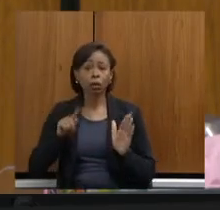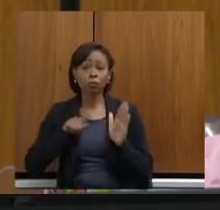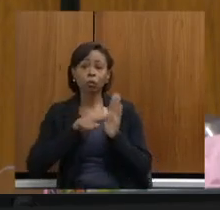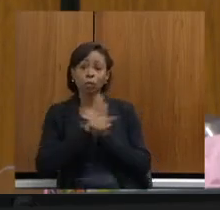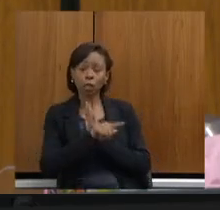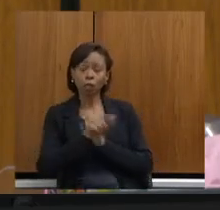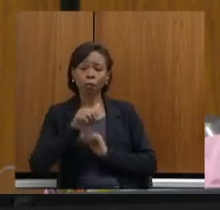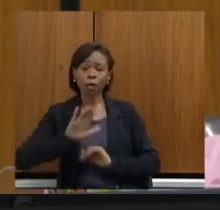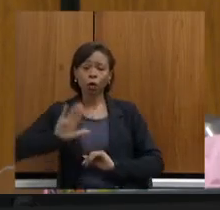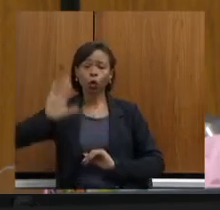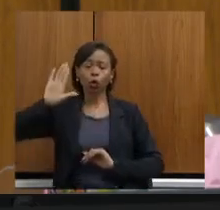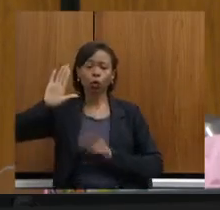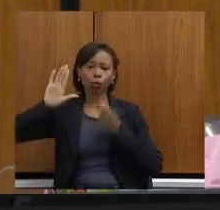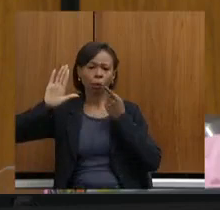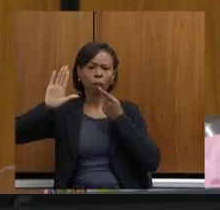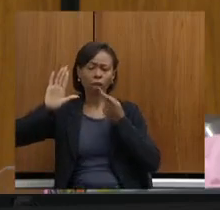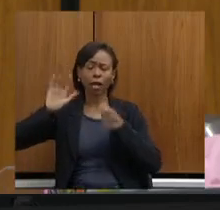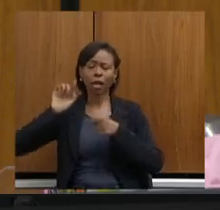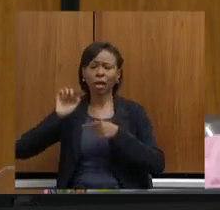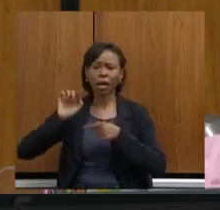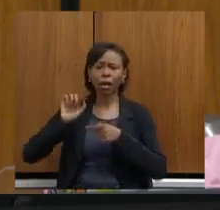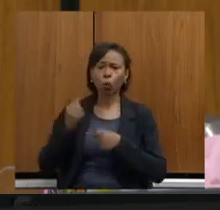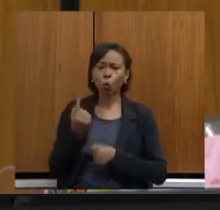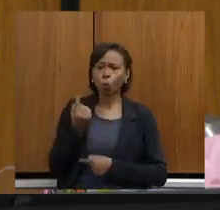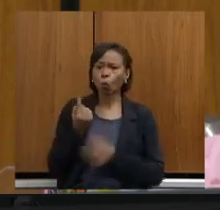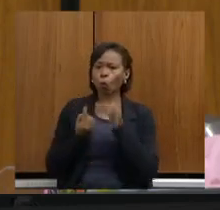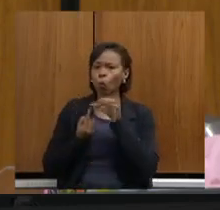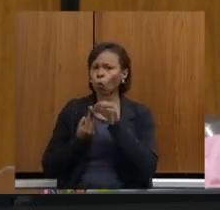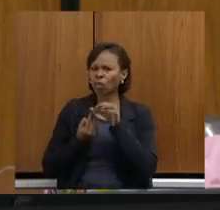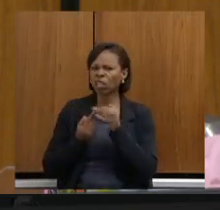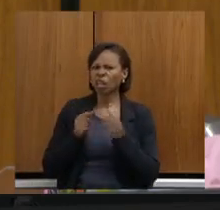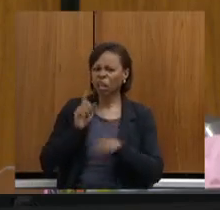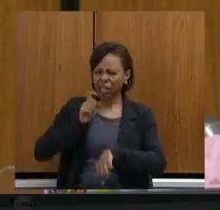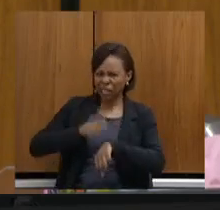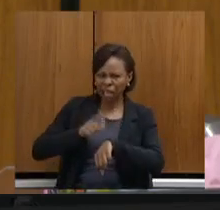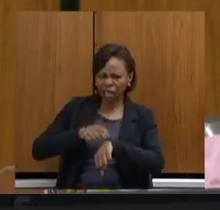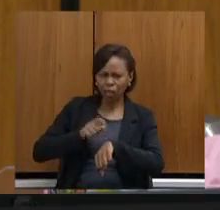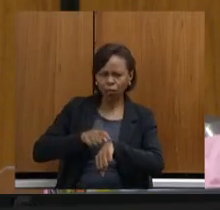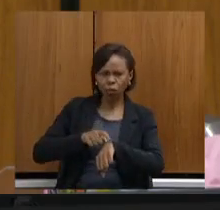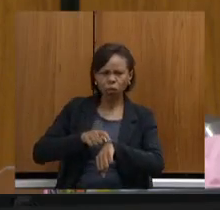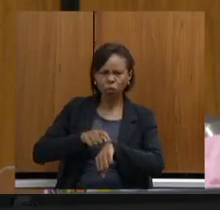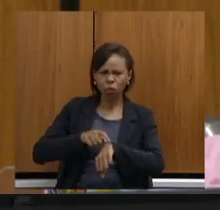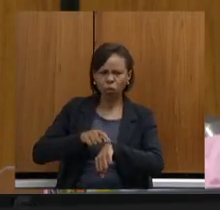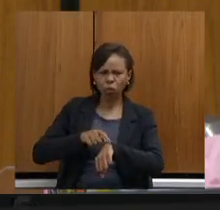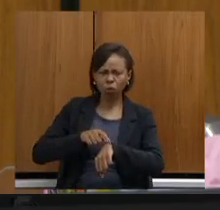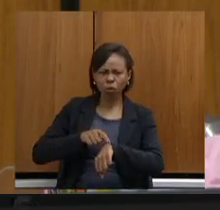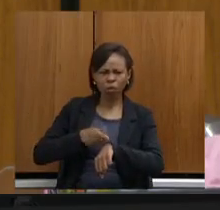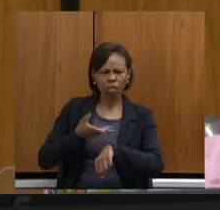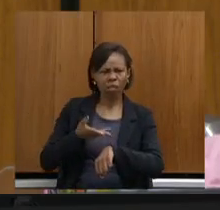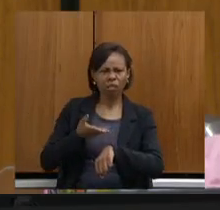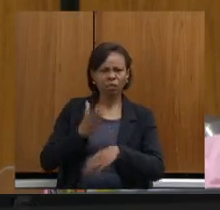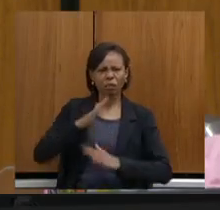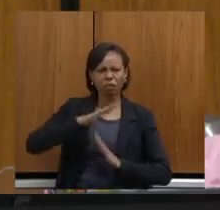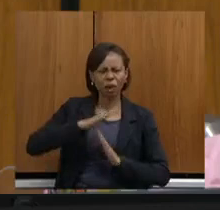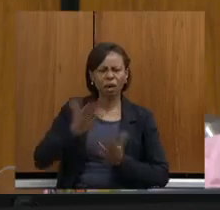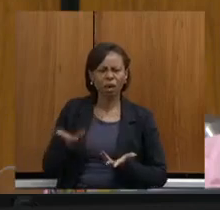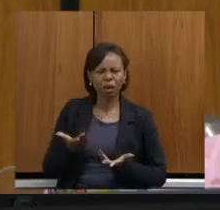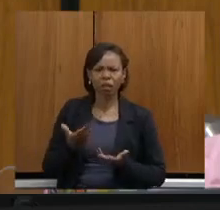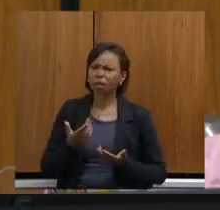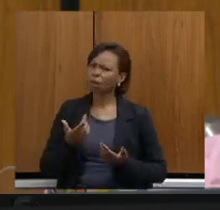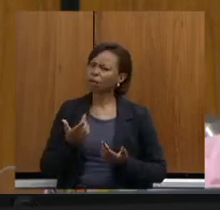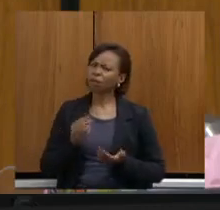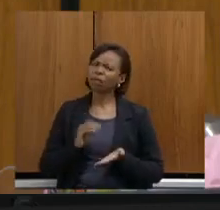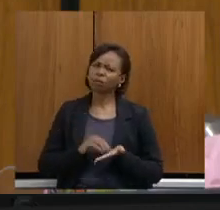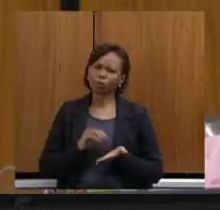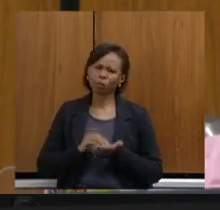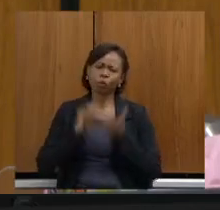fazer uso da palavra só a ela foi pedido tempo de fala é desconfortável é desconfortável sim porque ninguém